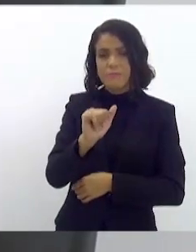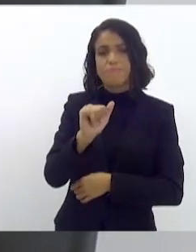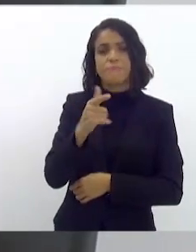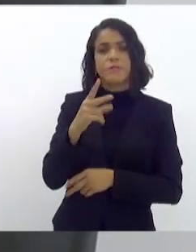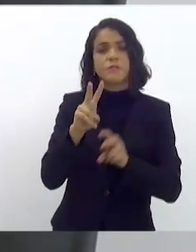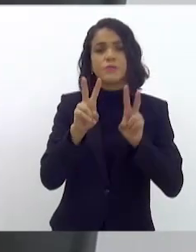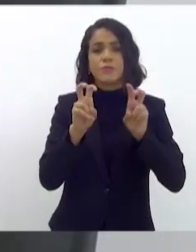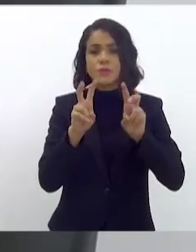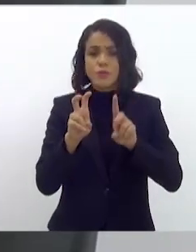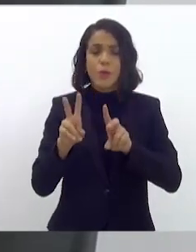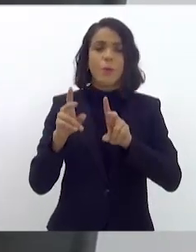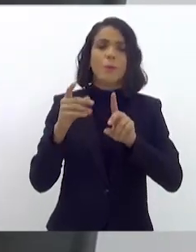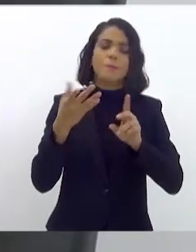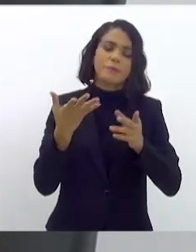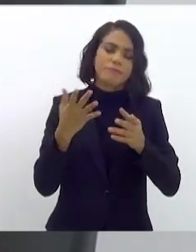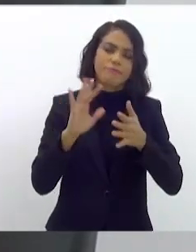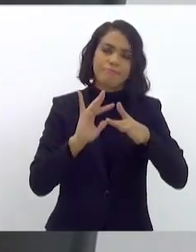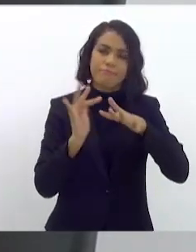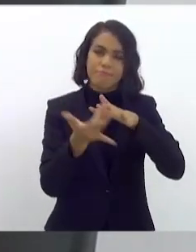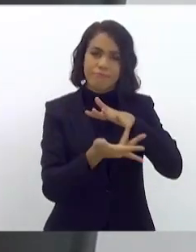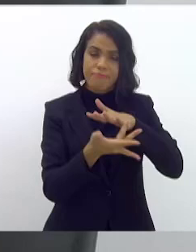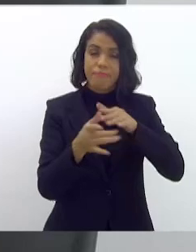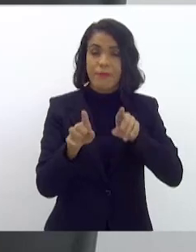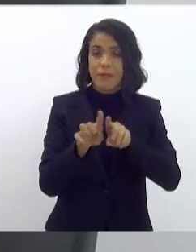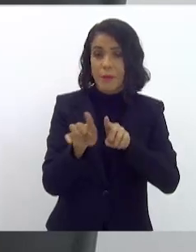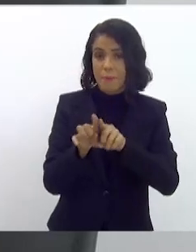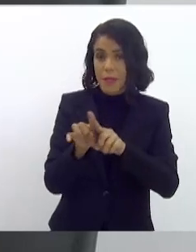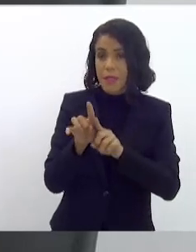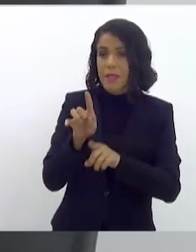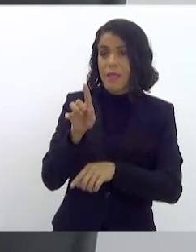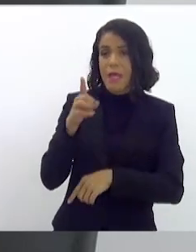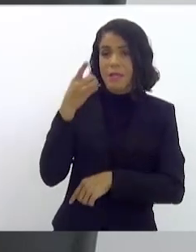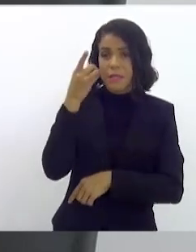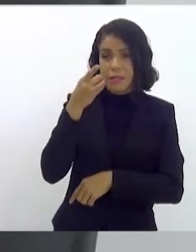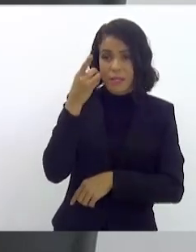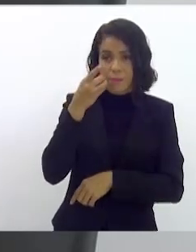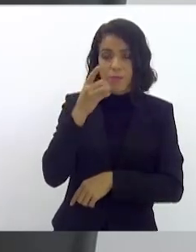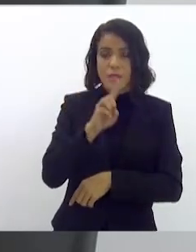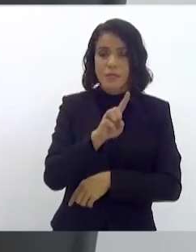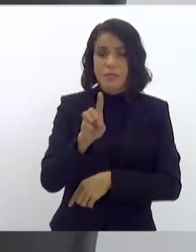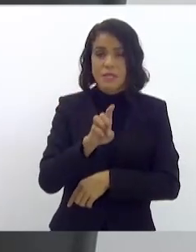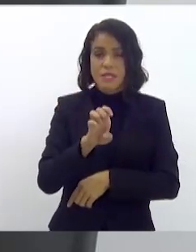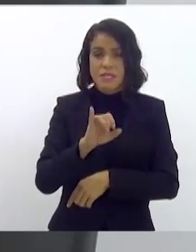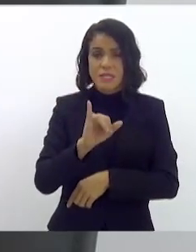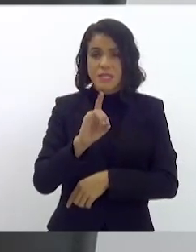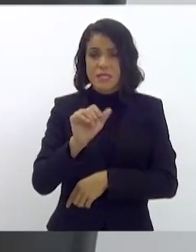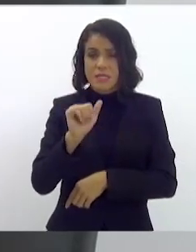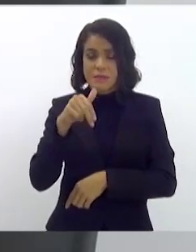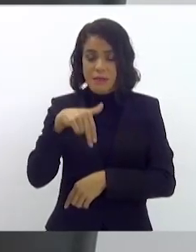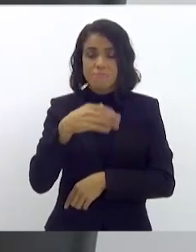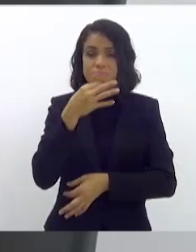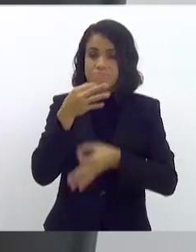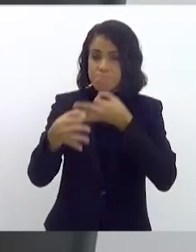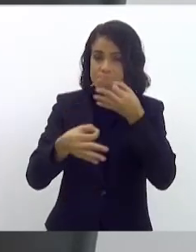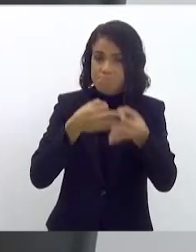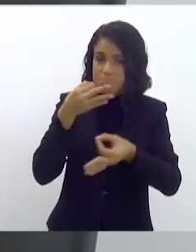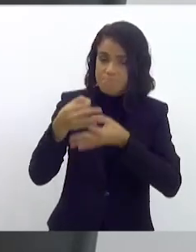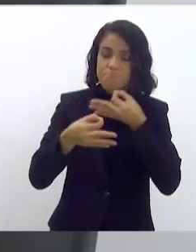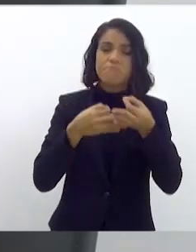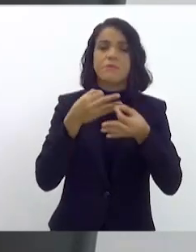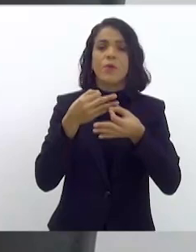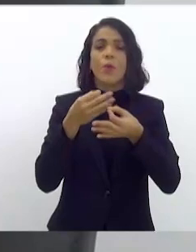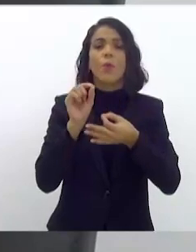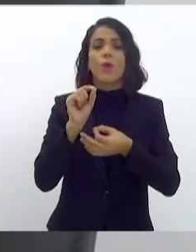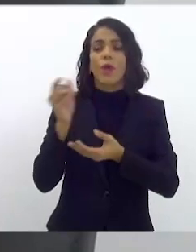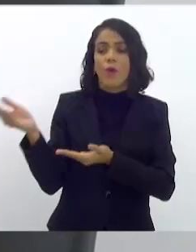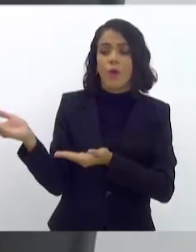das plataformas. E, por último, a deputada Zeidan fez a sugestão de ouvir